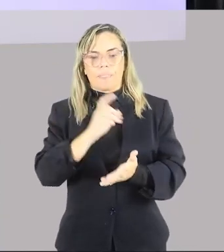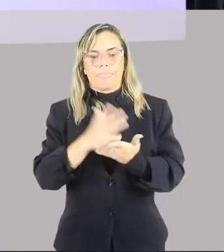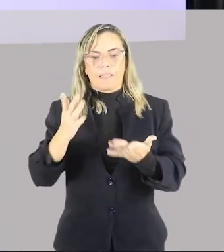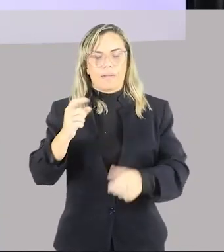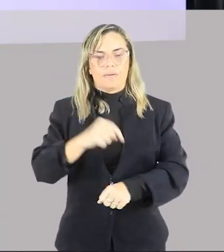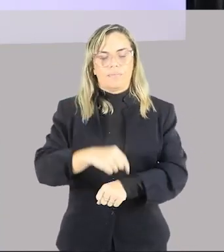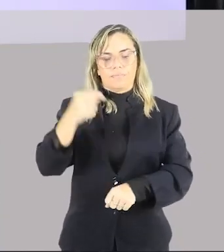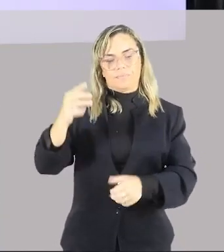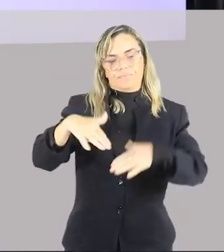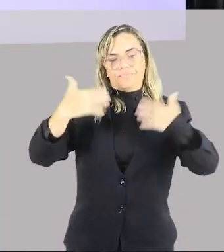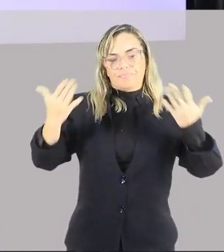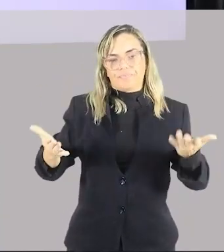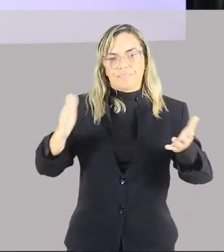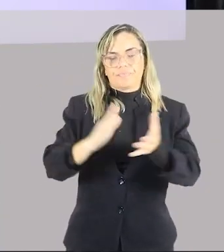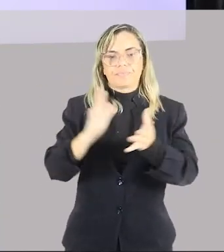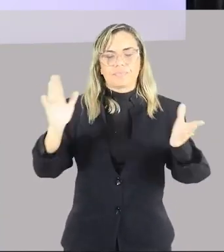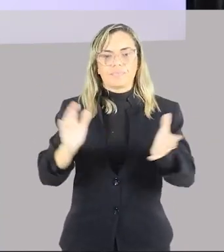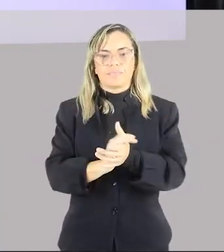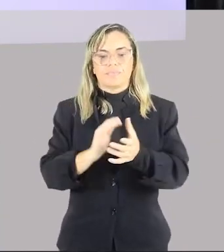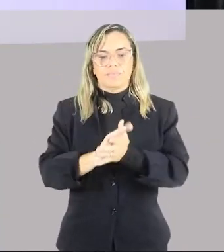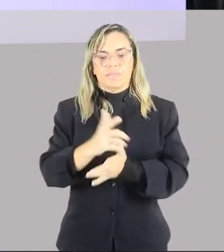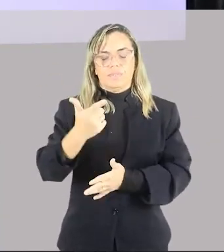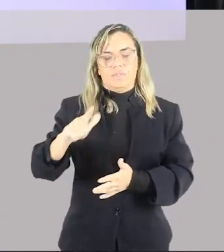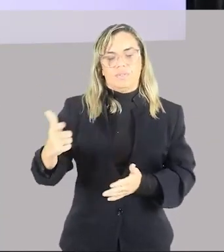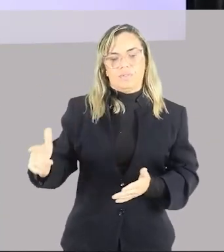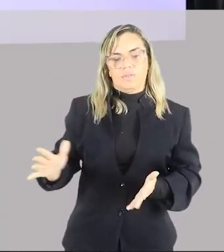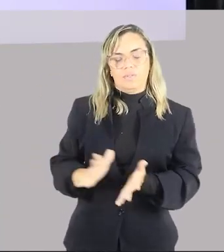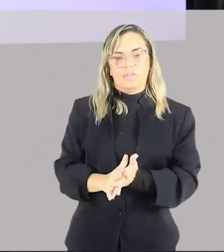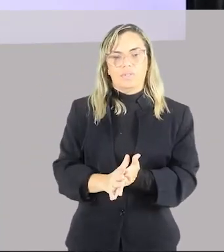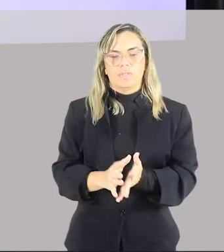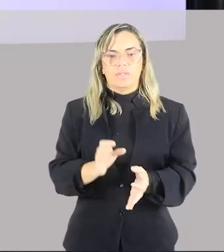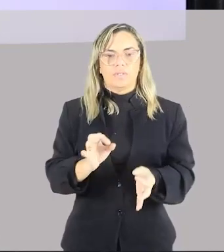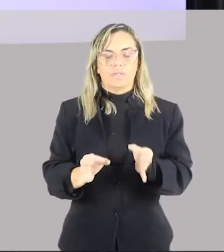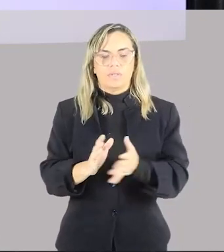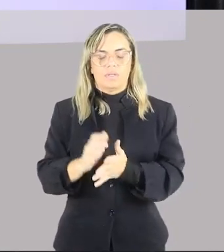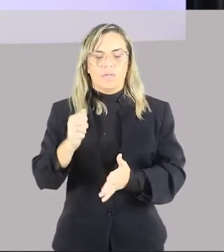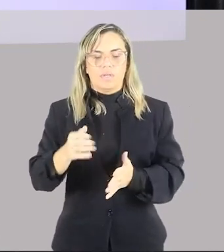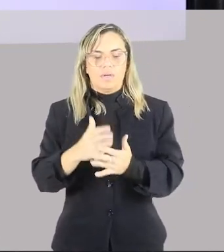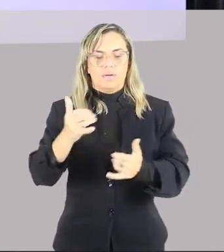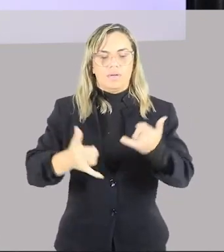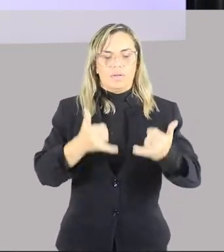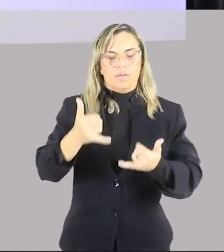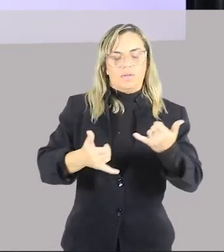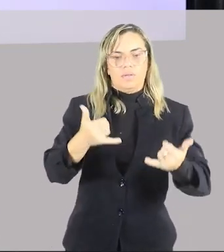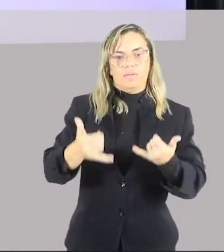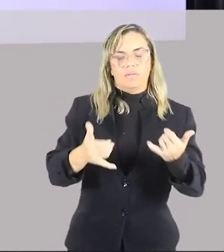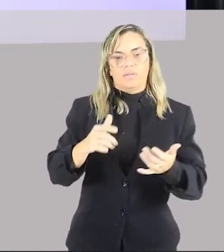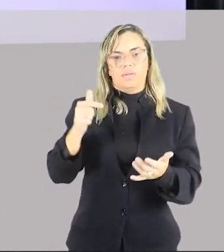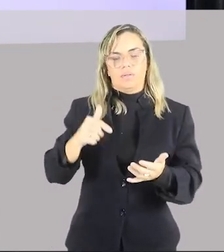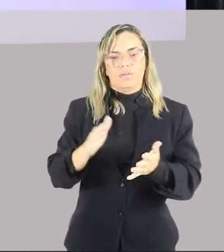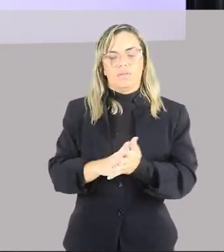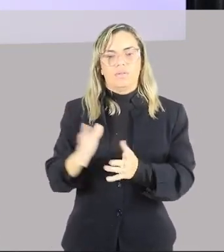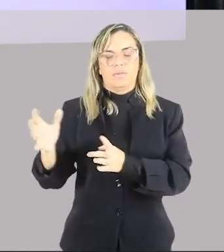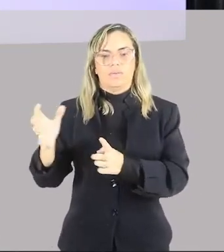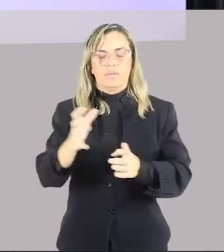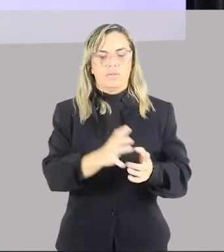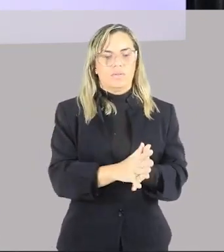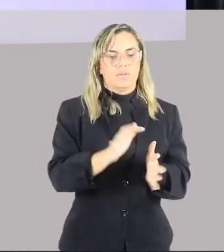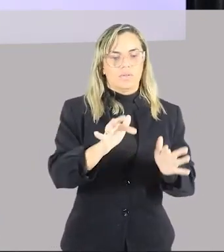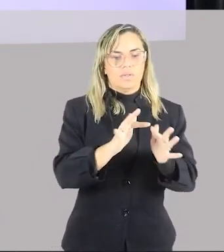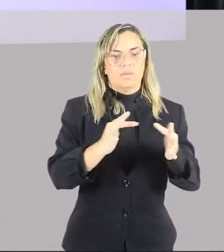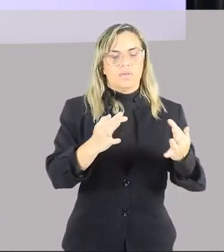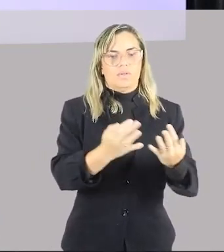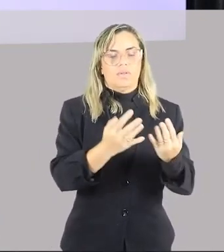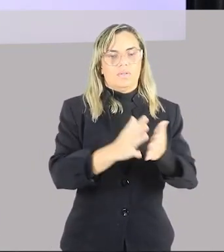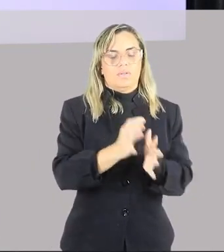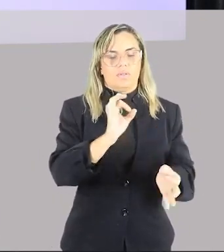casamento. É claro que esse casamento não tem efeito jurídico para o direito de família, é apenas uma brincadeira, não possui, portanto, é um ato inexistente.